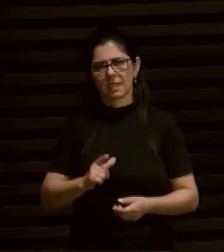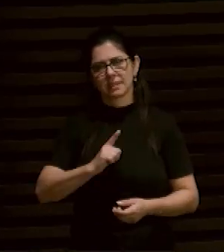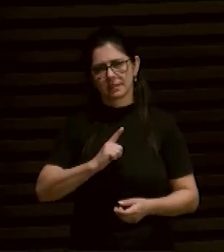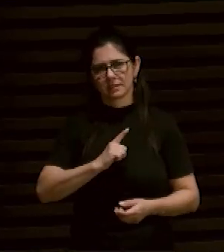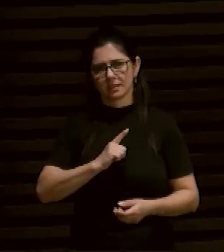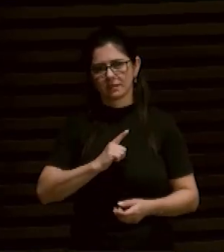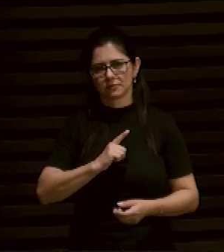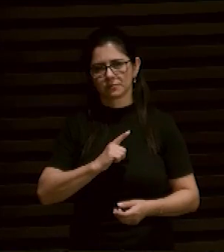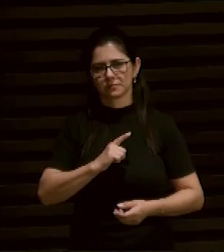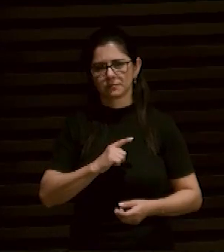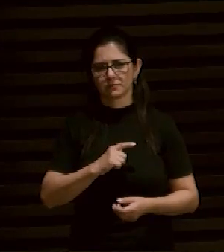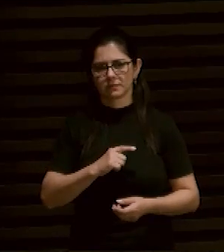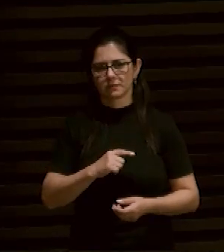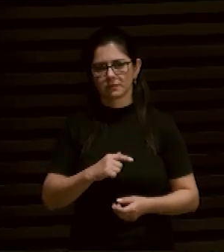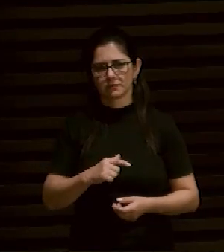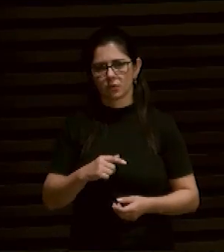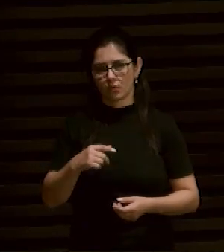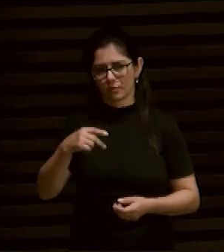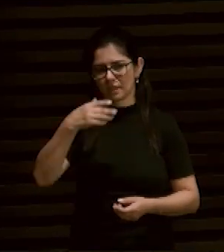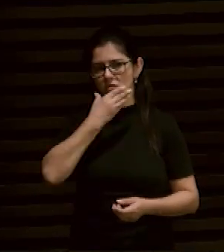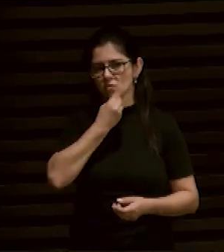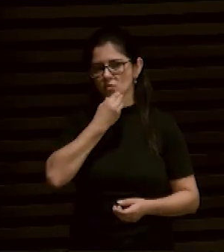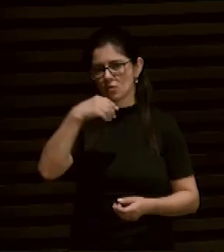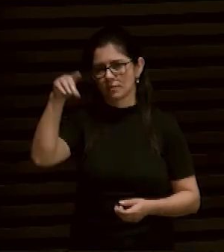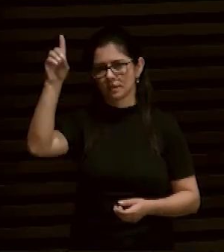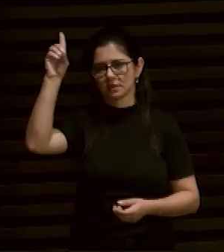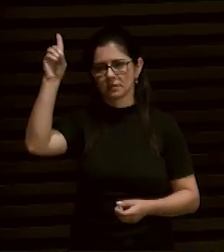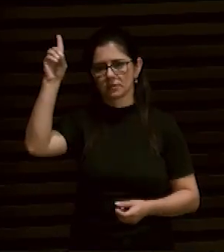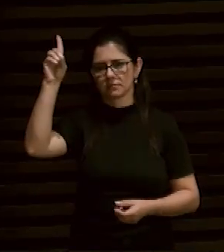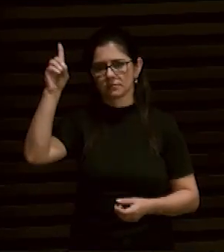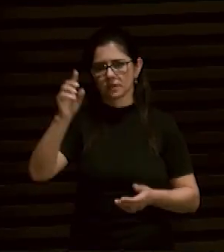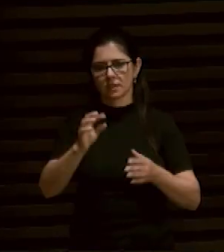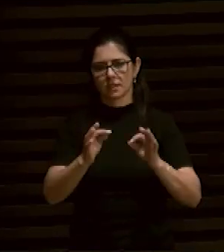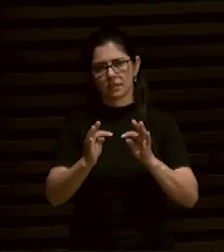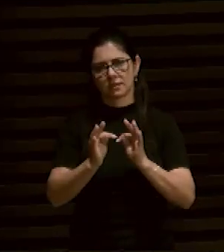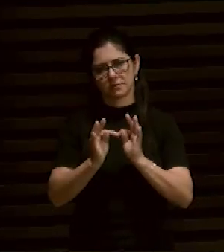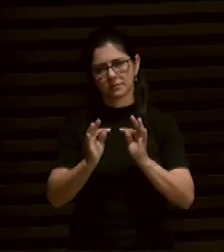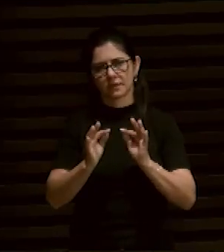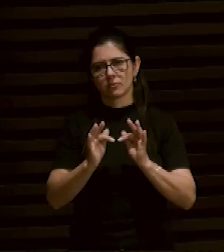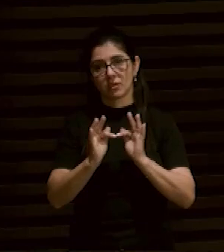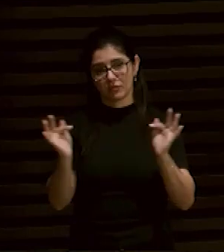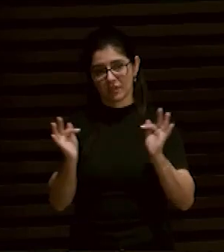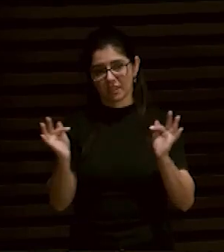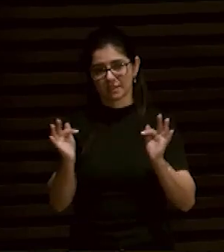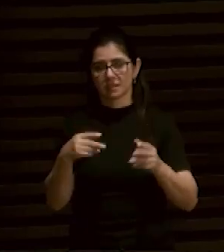homem de Deus que ele tinha uma frase bem significativa, que ele falava